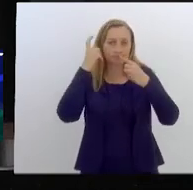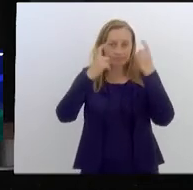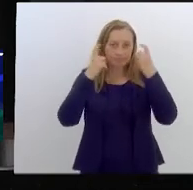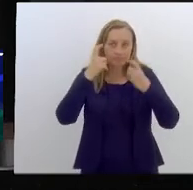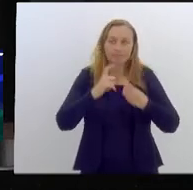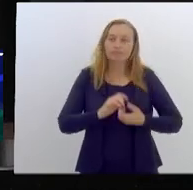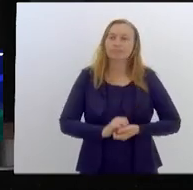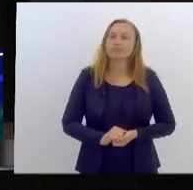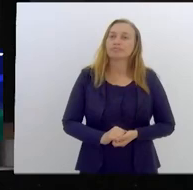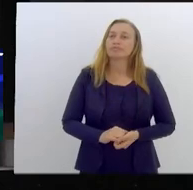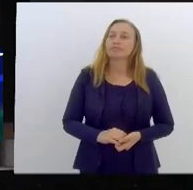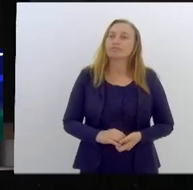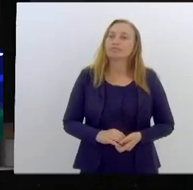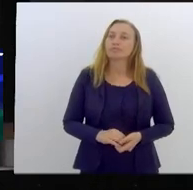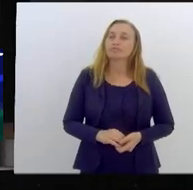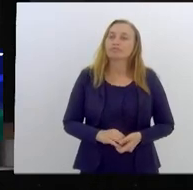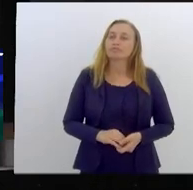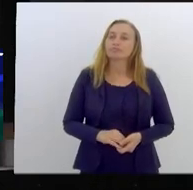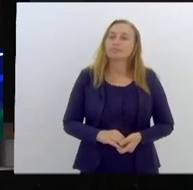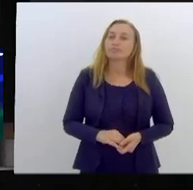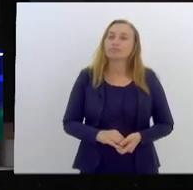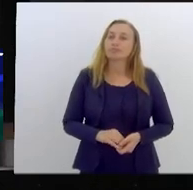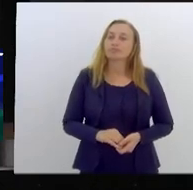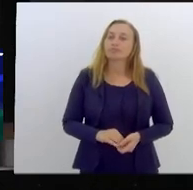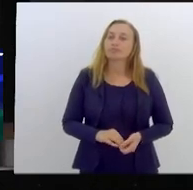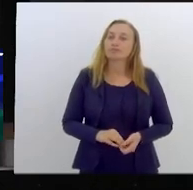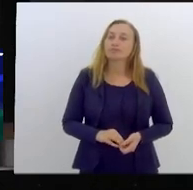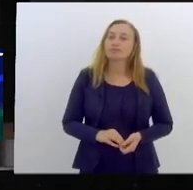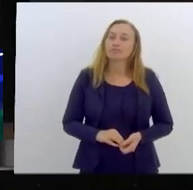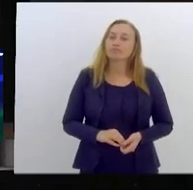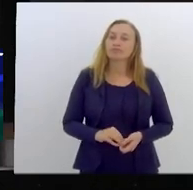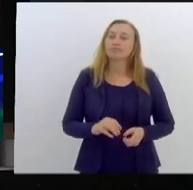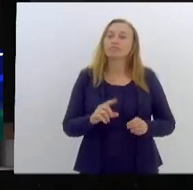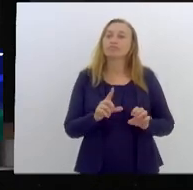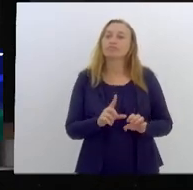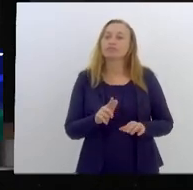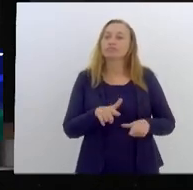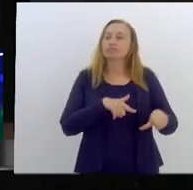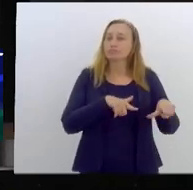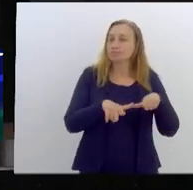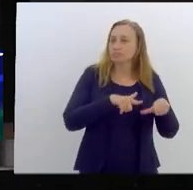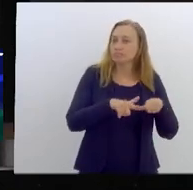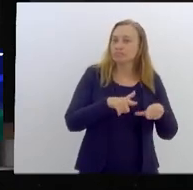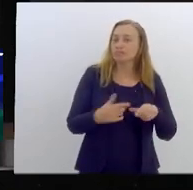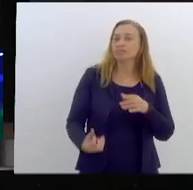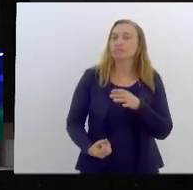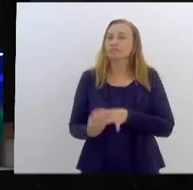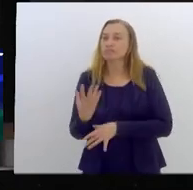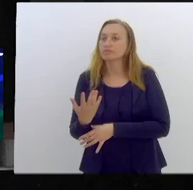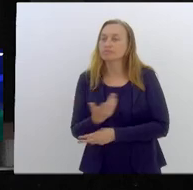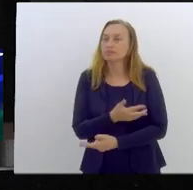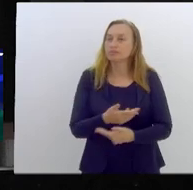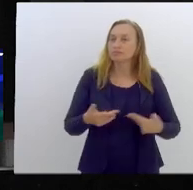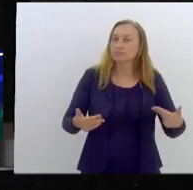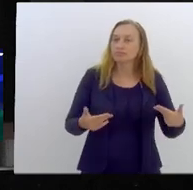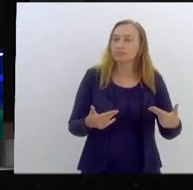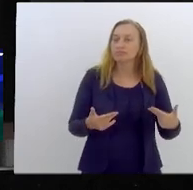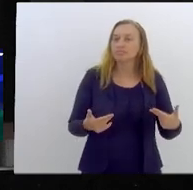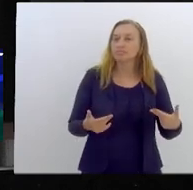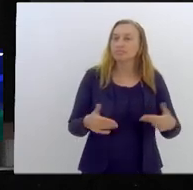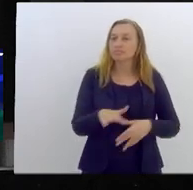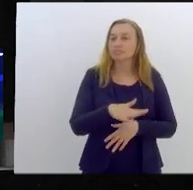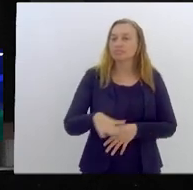está, não é? Com a empregabilidade, com a criação de novos postos de emprego,